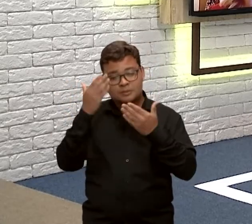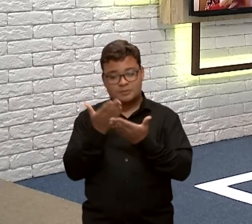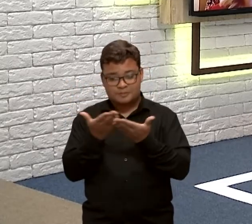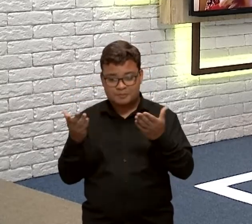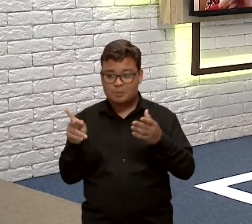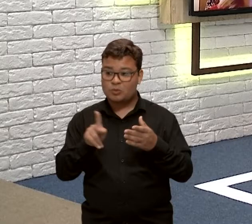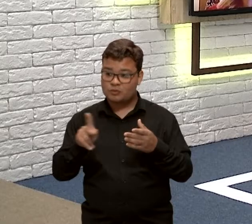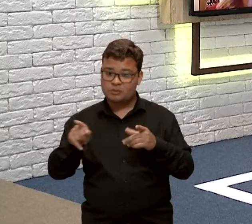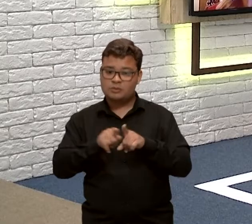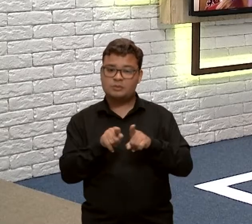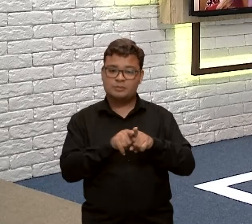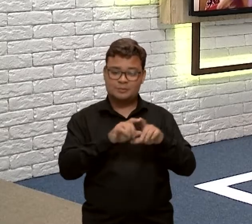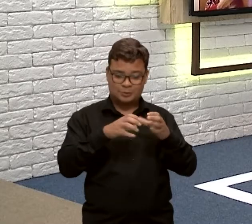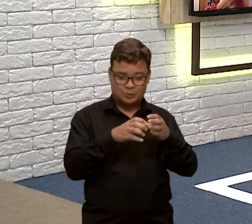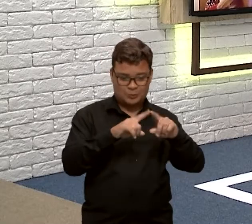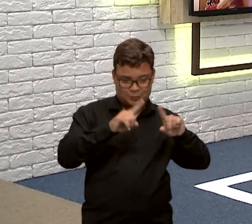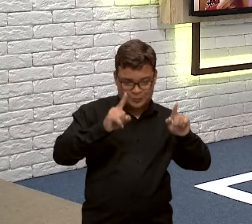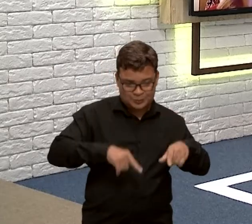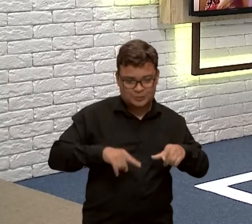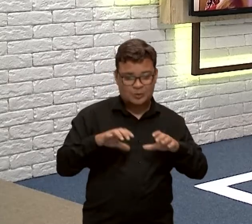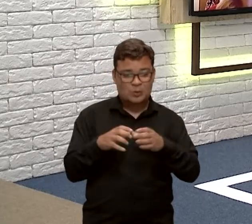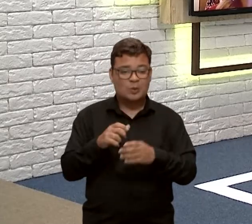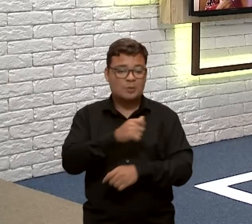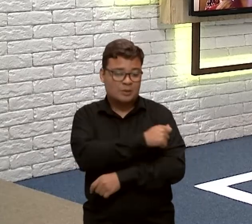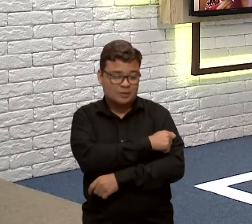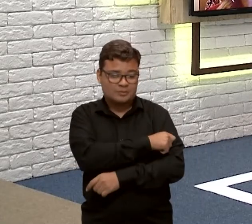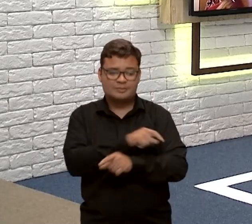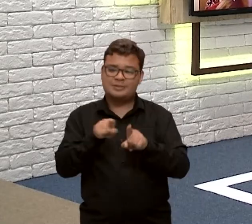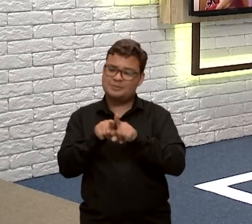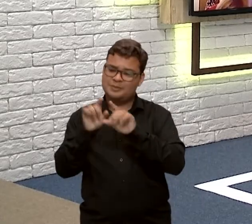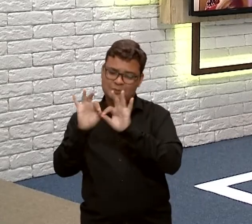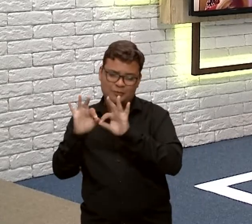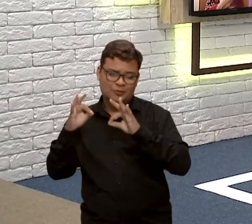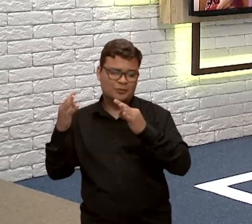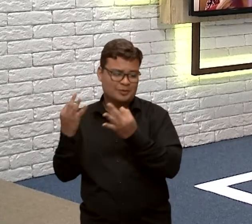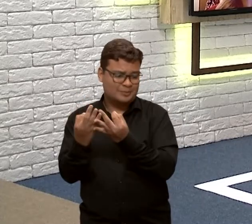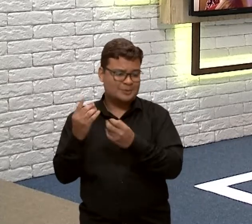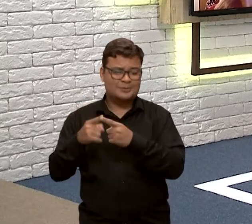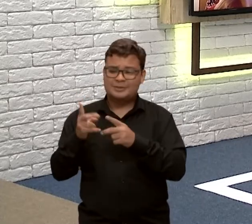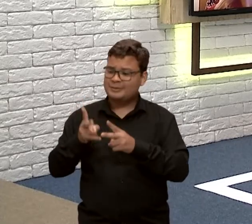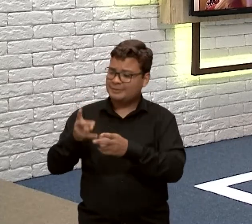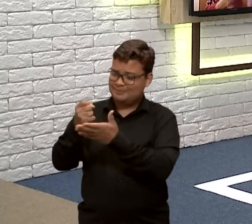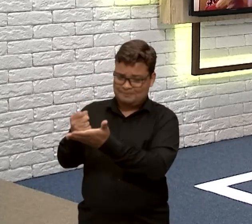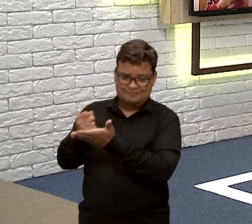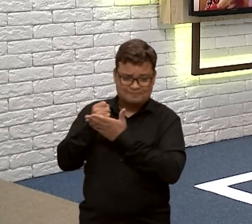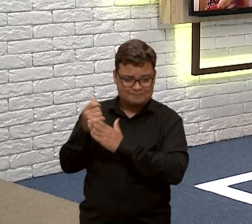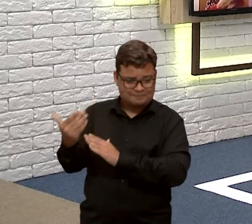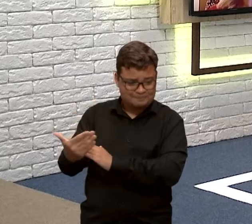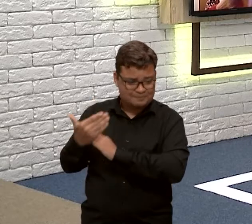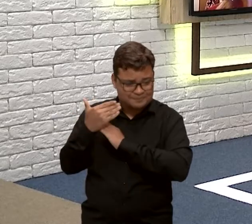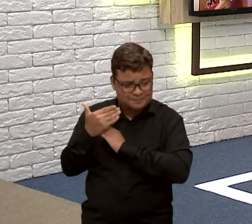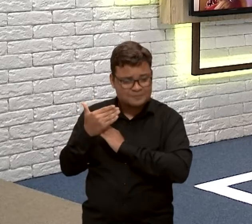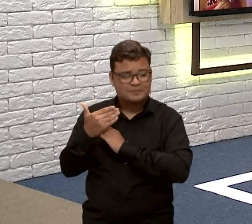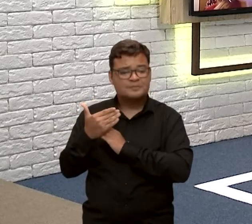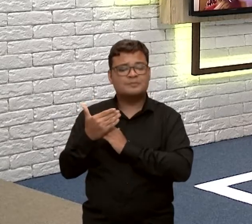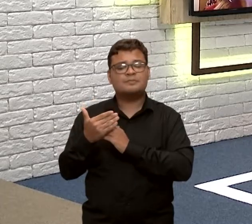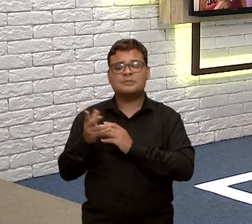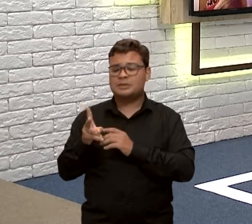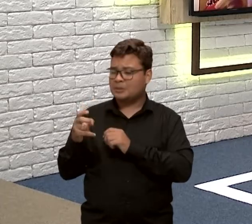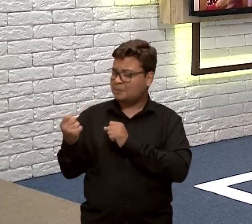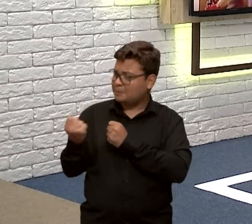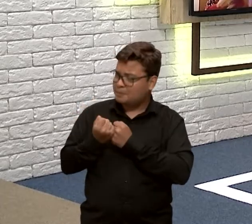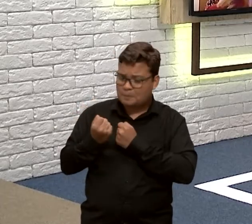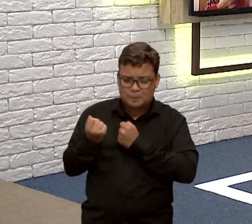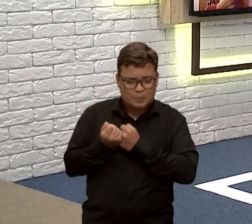professores, aos técnicos administrativos, aos discentes e à minha família, que sempre me deram apoio, sabe? Sempre esteve do meu